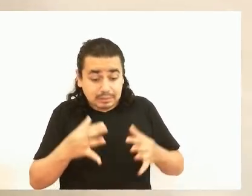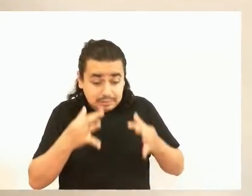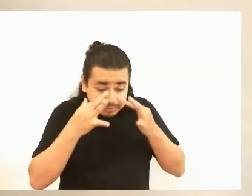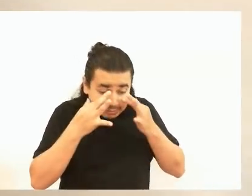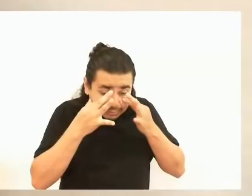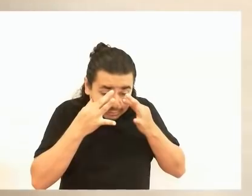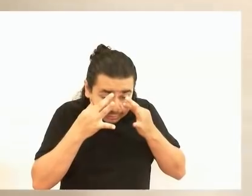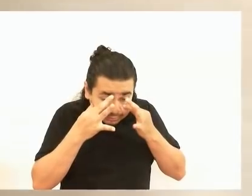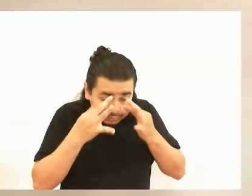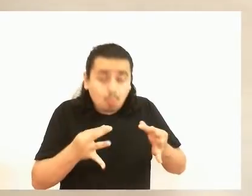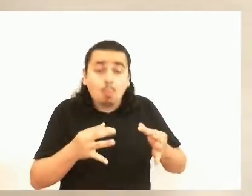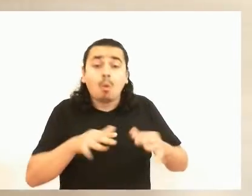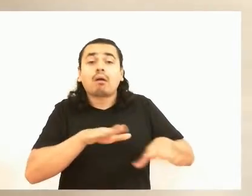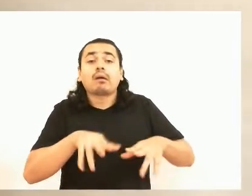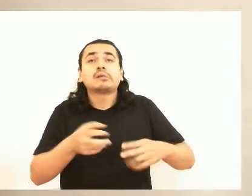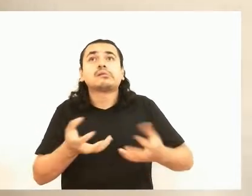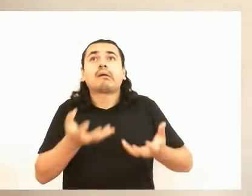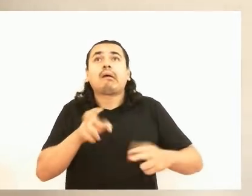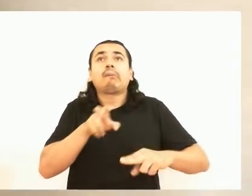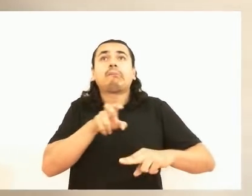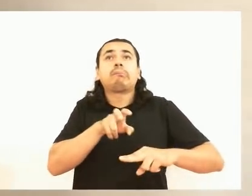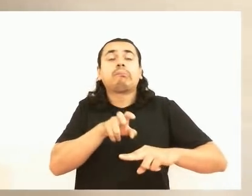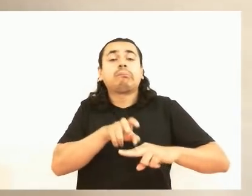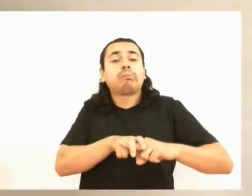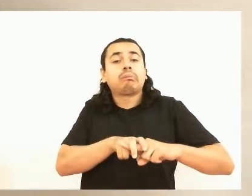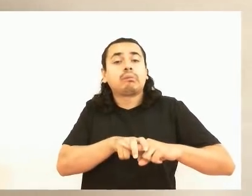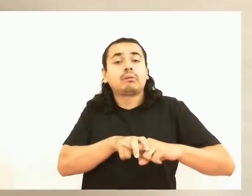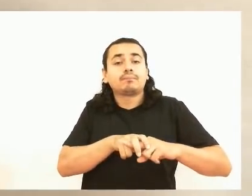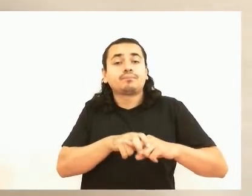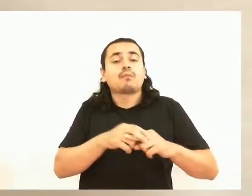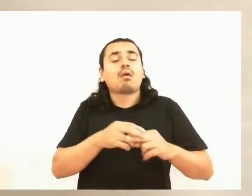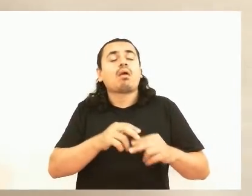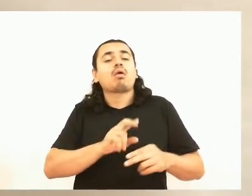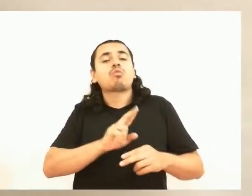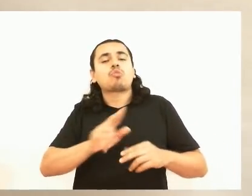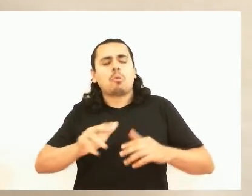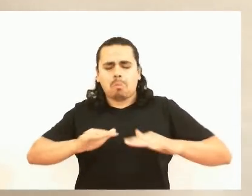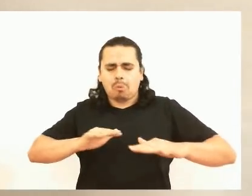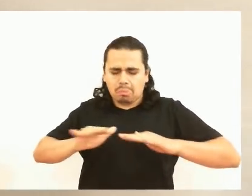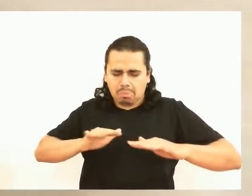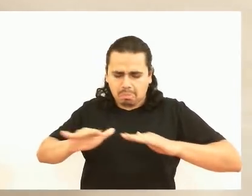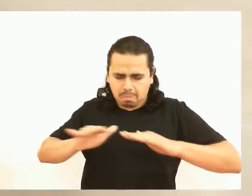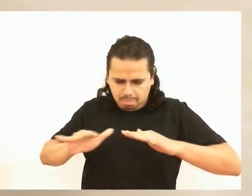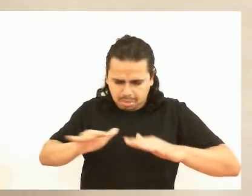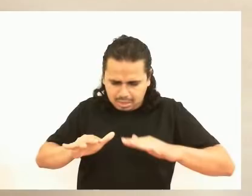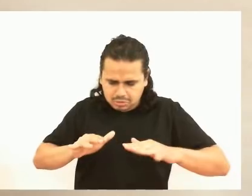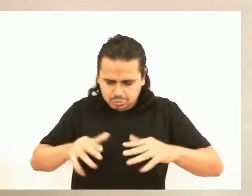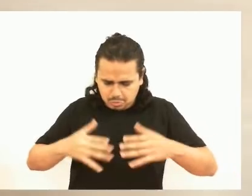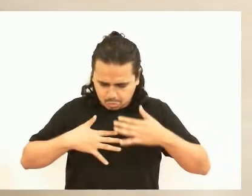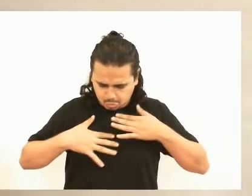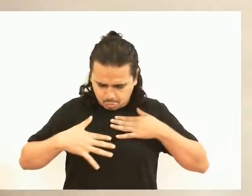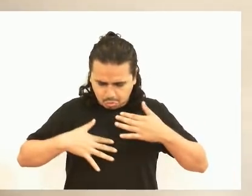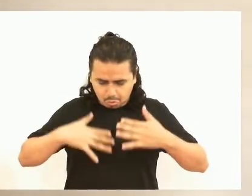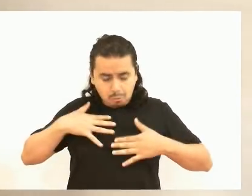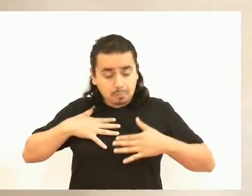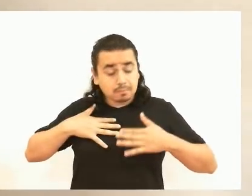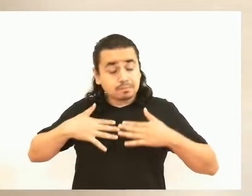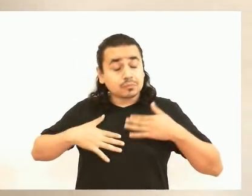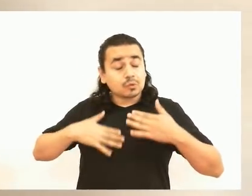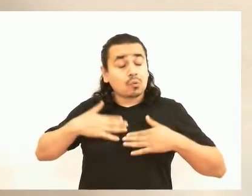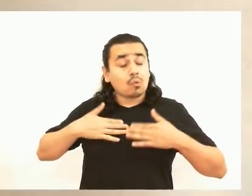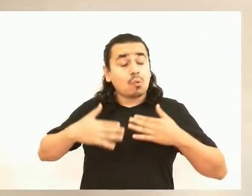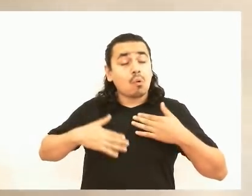gravidade ela vai chamar um movimento e um estado corporal que vai